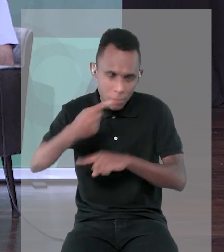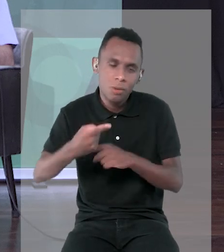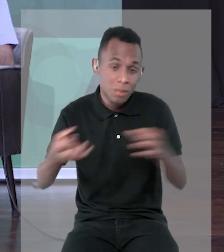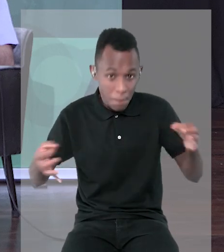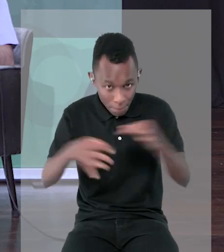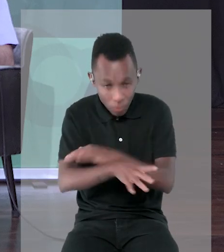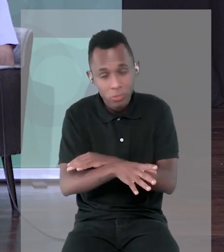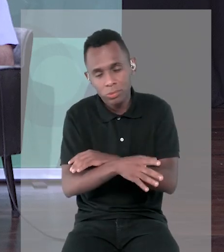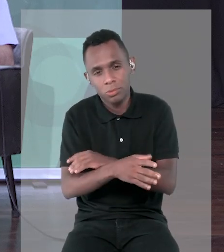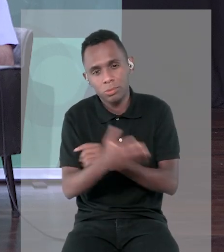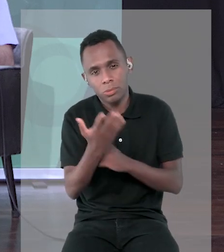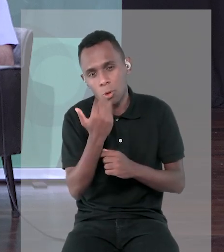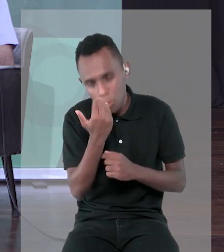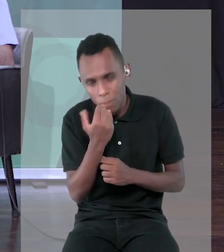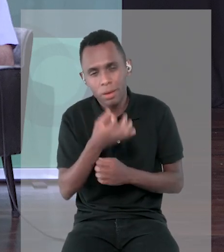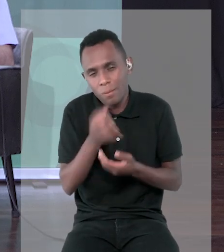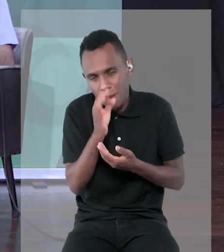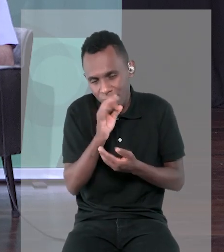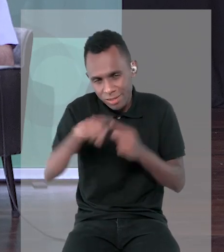tomar um cafezinho aqui.